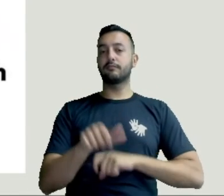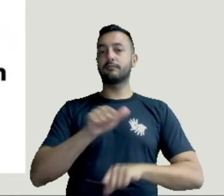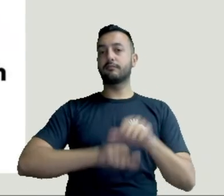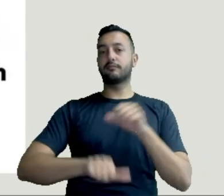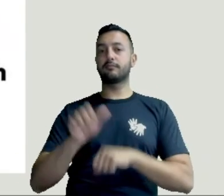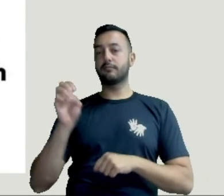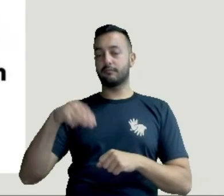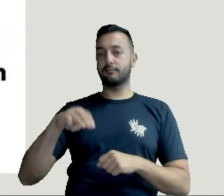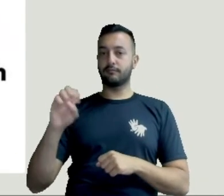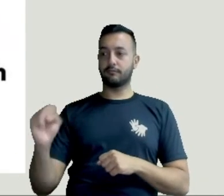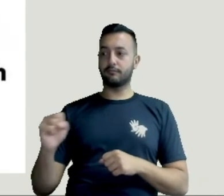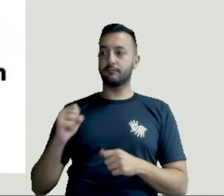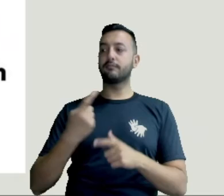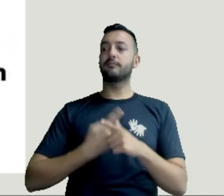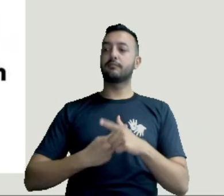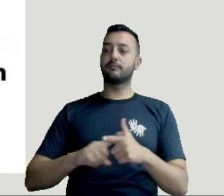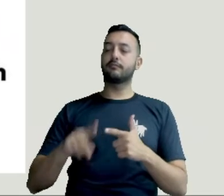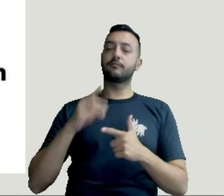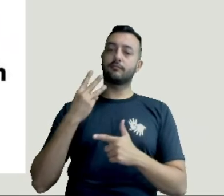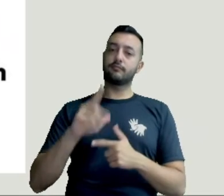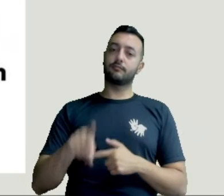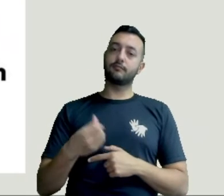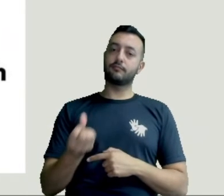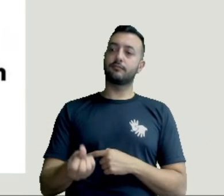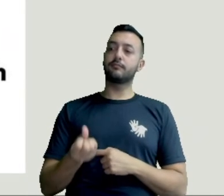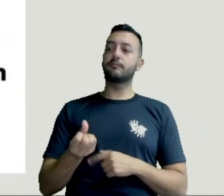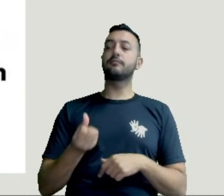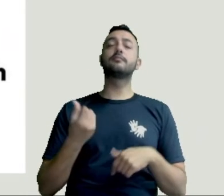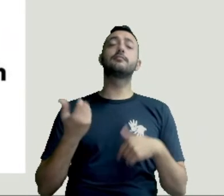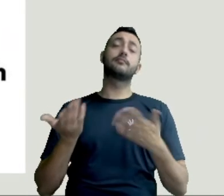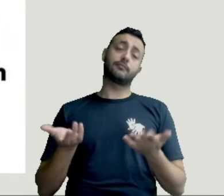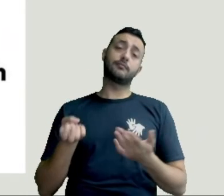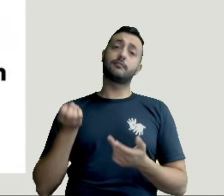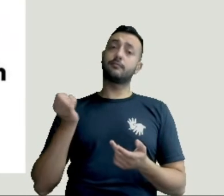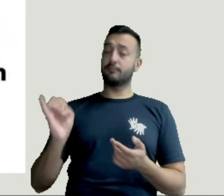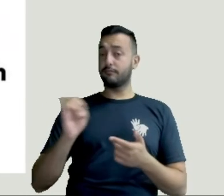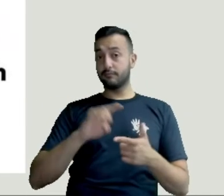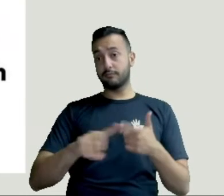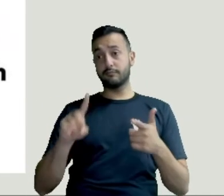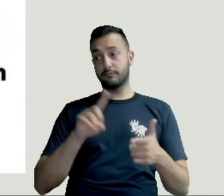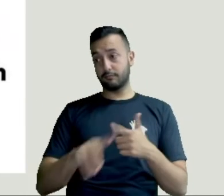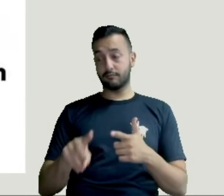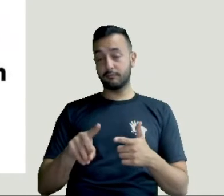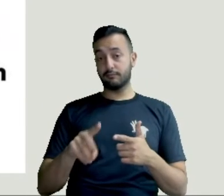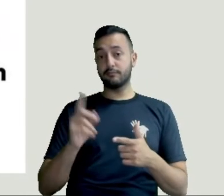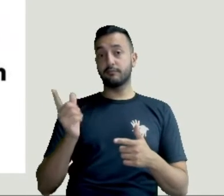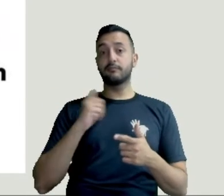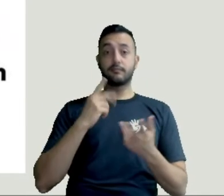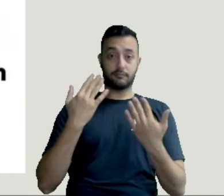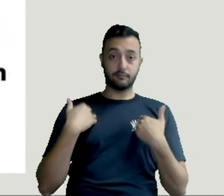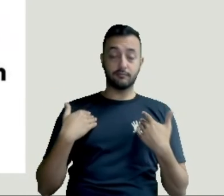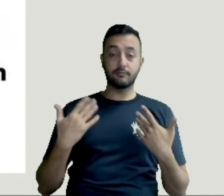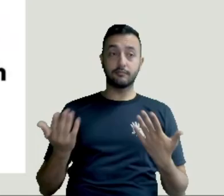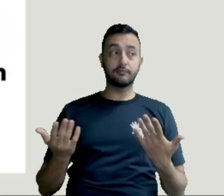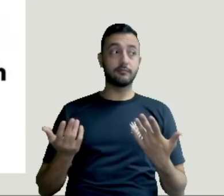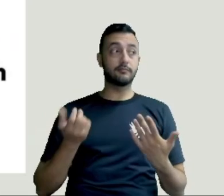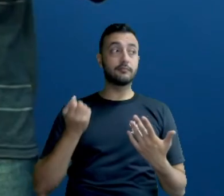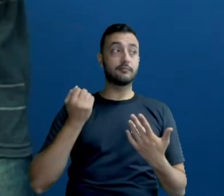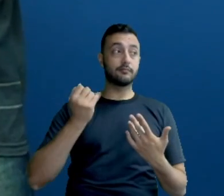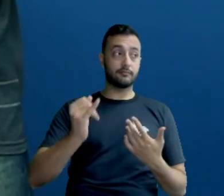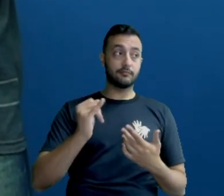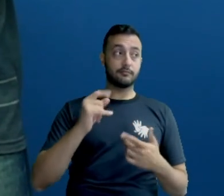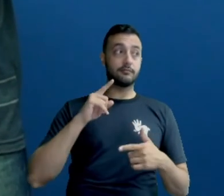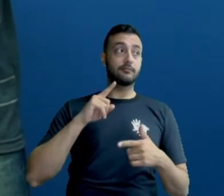por segundo, eu divido por 3,6. Então, se um problema me der, por exemplo, olha aqui para mim, se um problema me der,